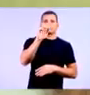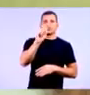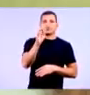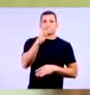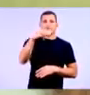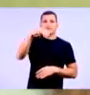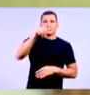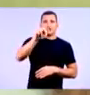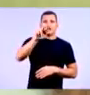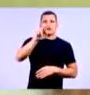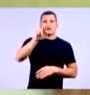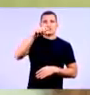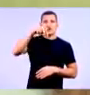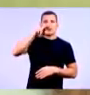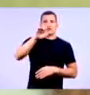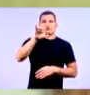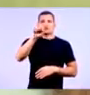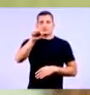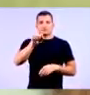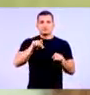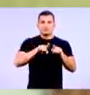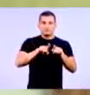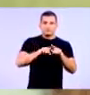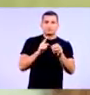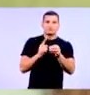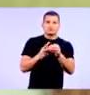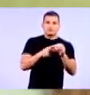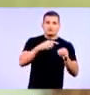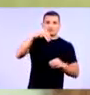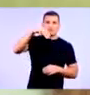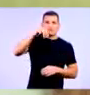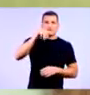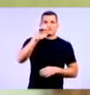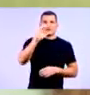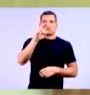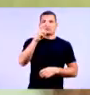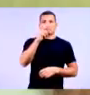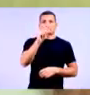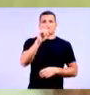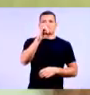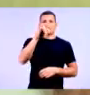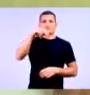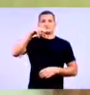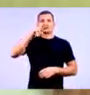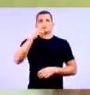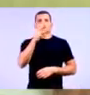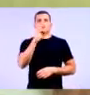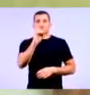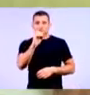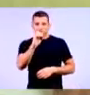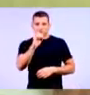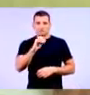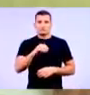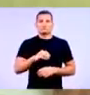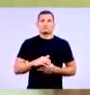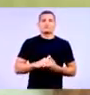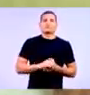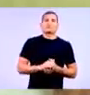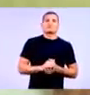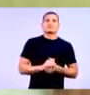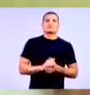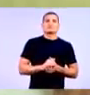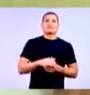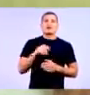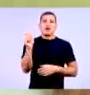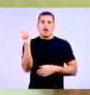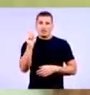do Oeste, que eu falei que a professora no final de semana esteve lá, Costa Marques, Presidente Médici, Ariquemes, pertinho